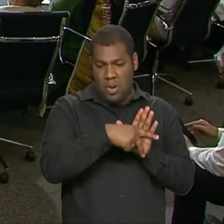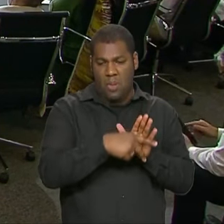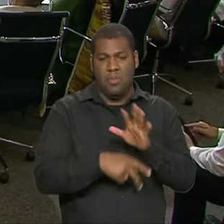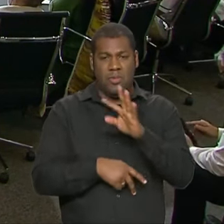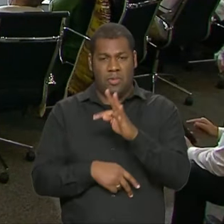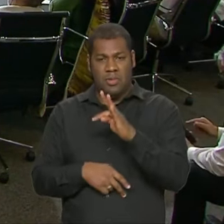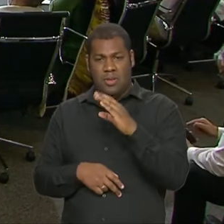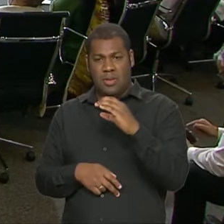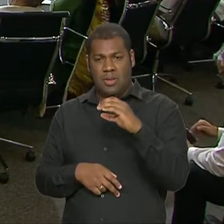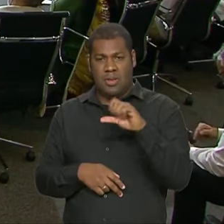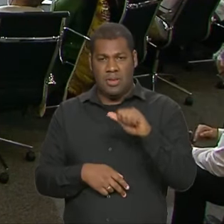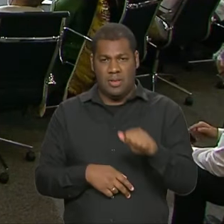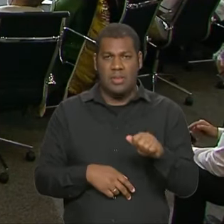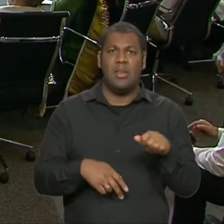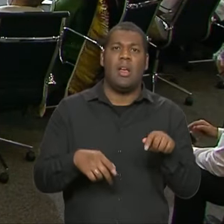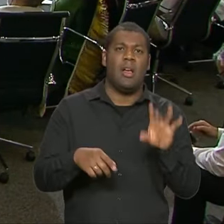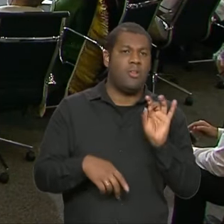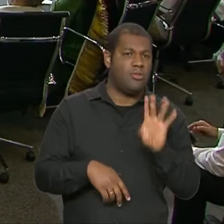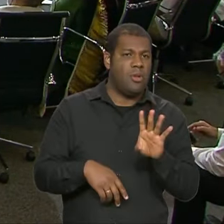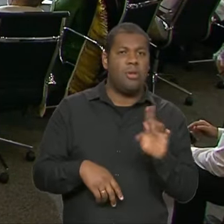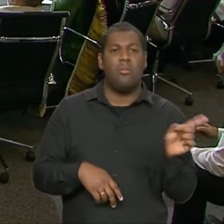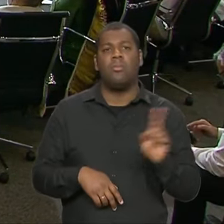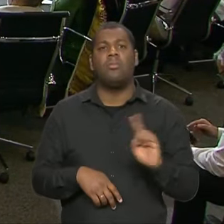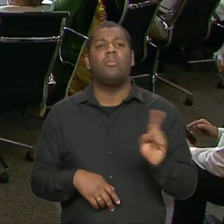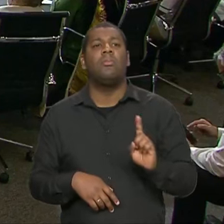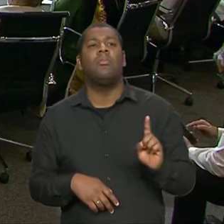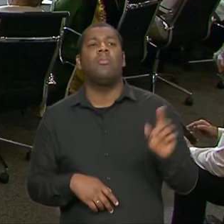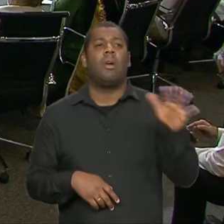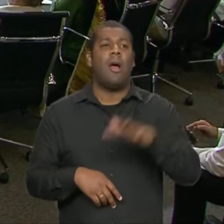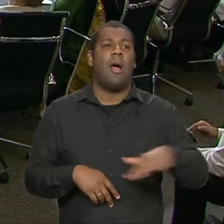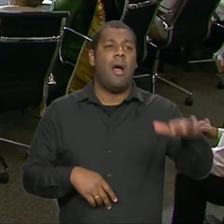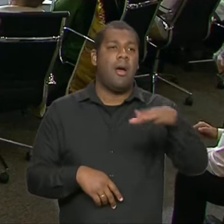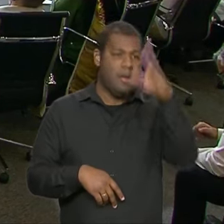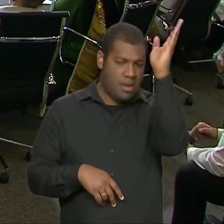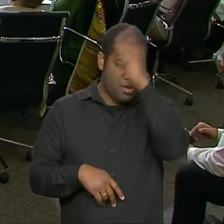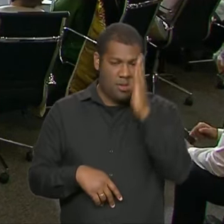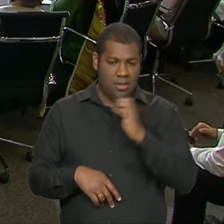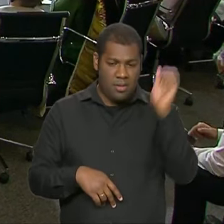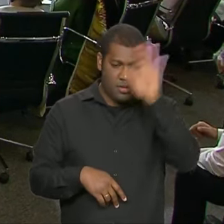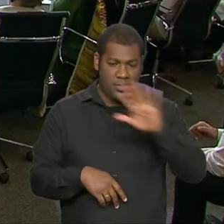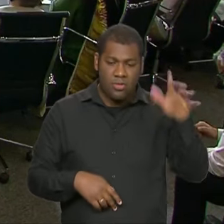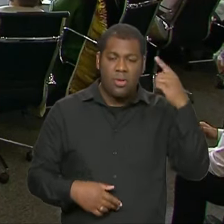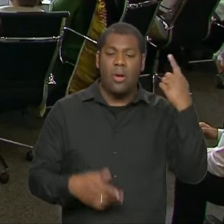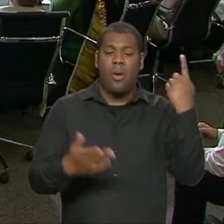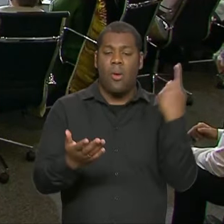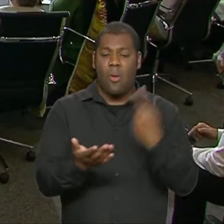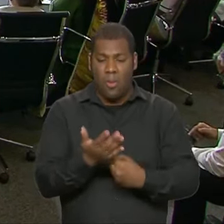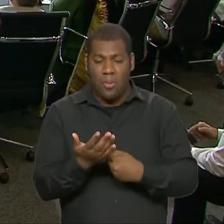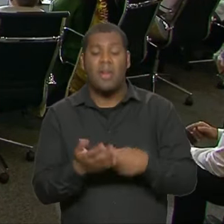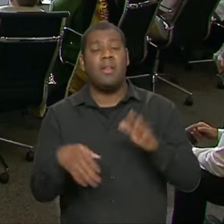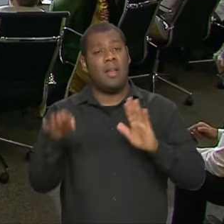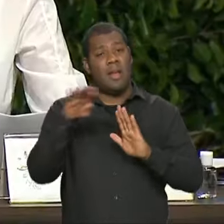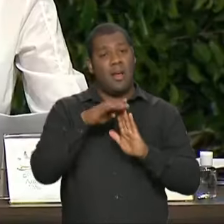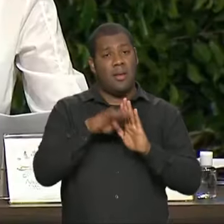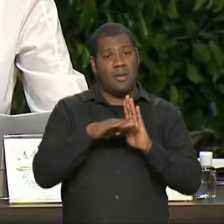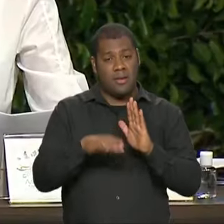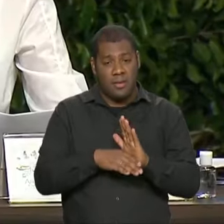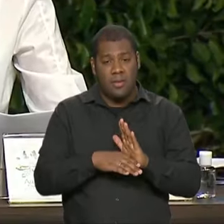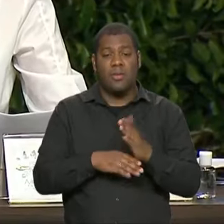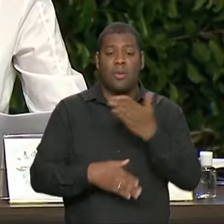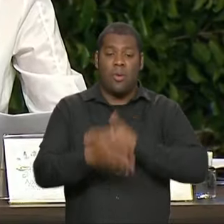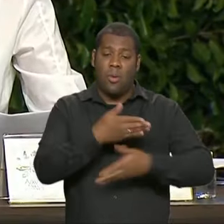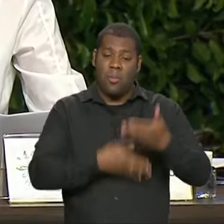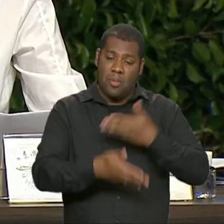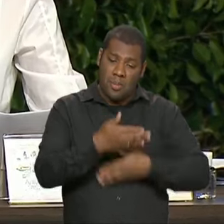nossos territórios nacionais para que se formalizem e que se comprometam com suas agendas de cooperação binacionais